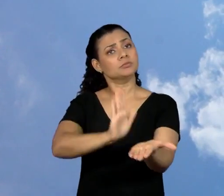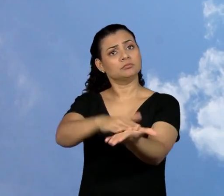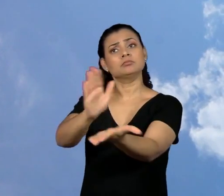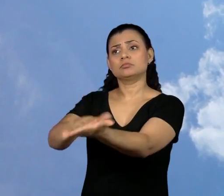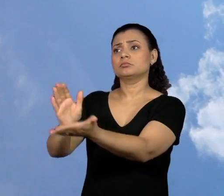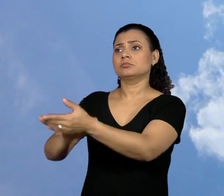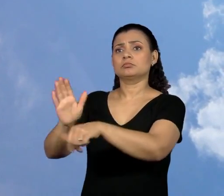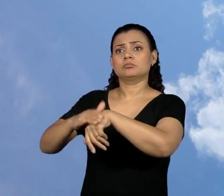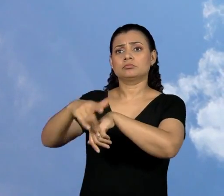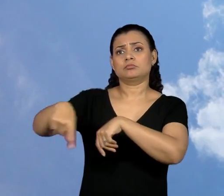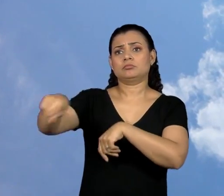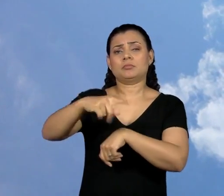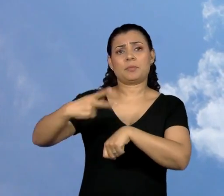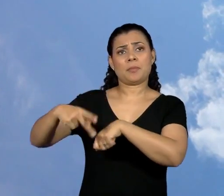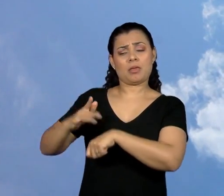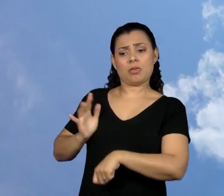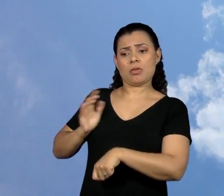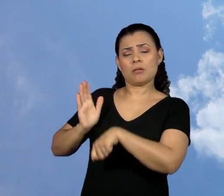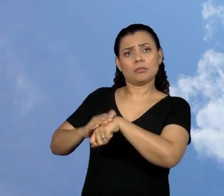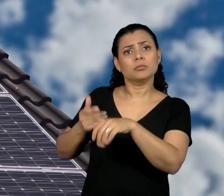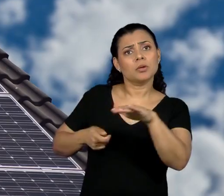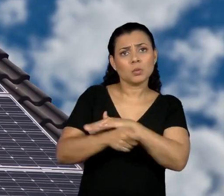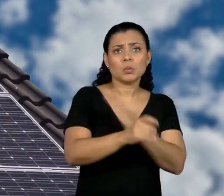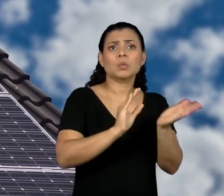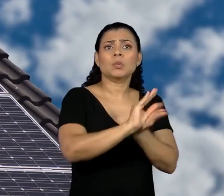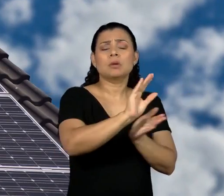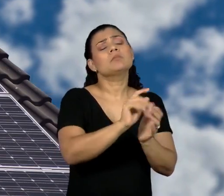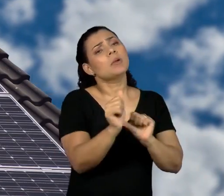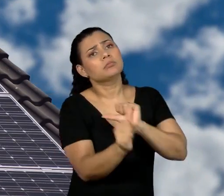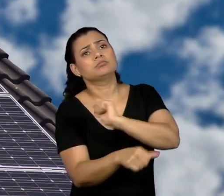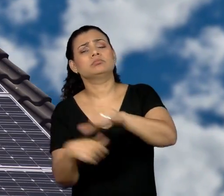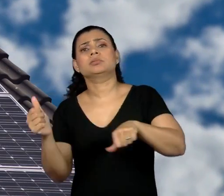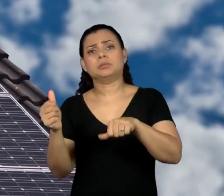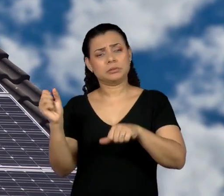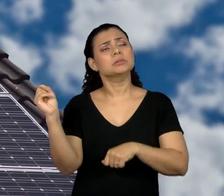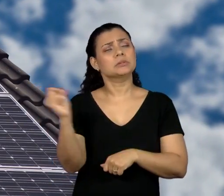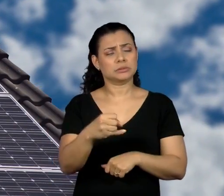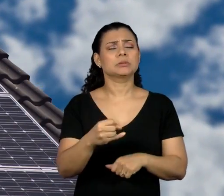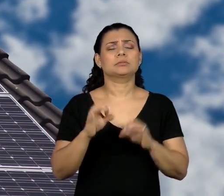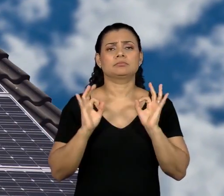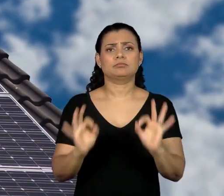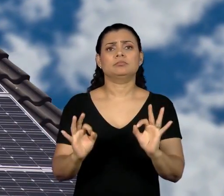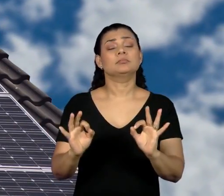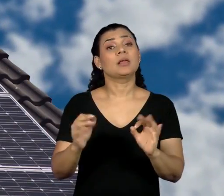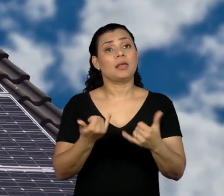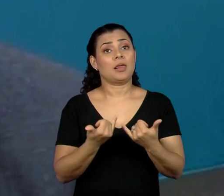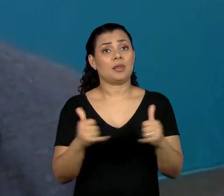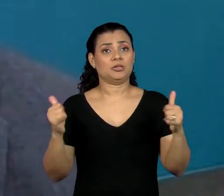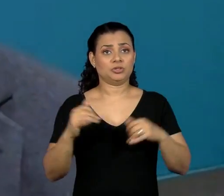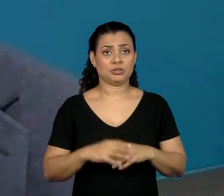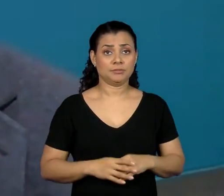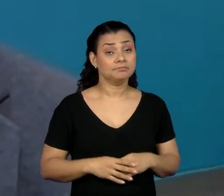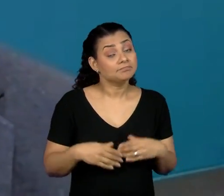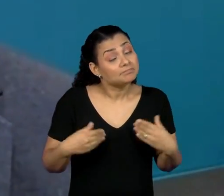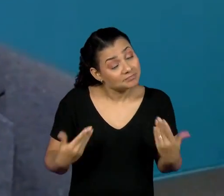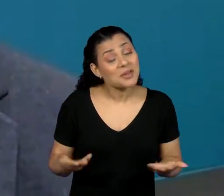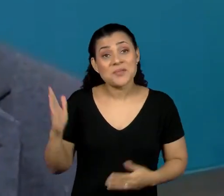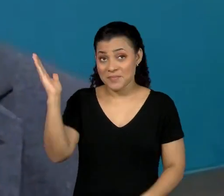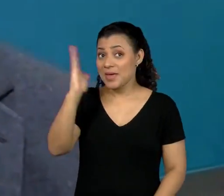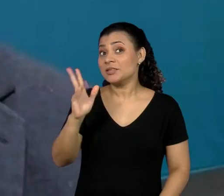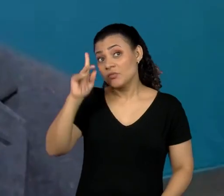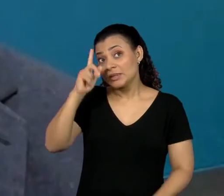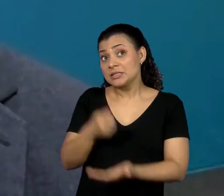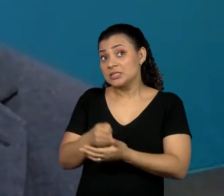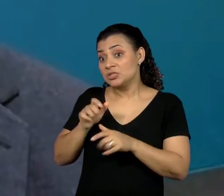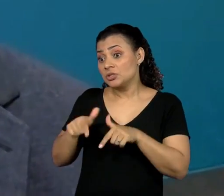compareçam com a sua responsabilidade de financiar essa transição do sujo para o limpo na área de energia. Então o Brasil vai ter que se decidir, ou